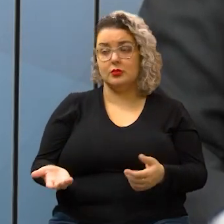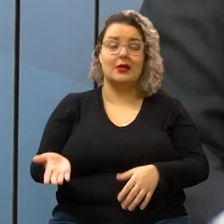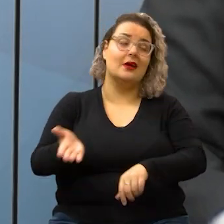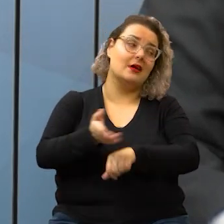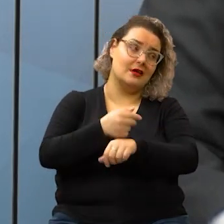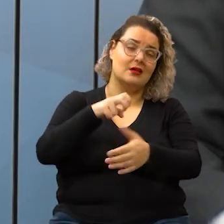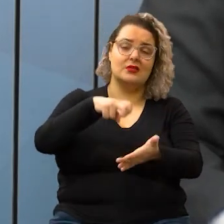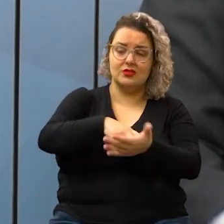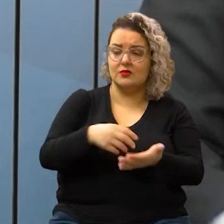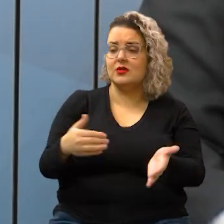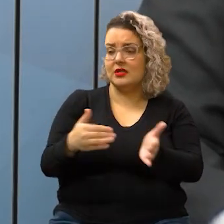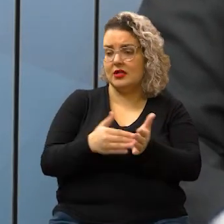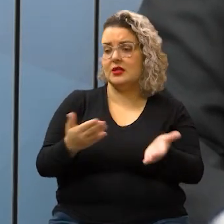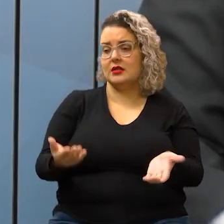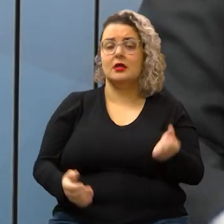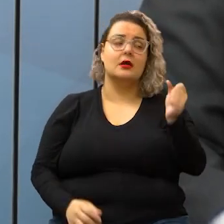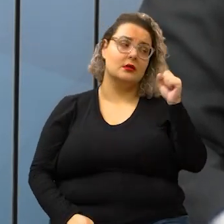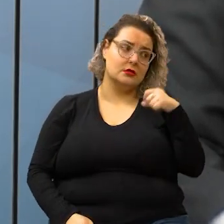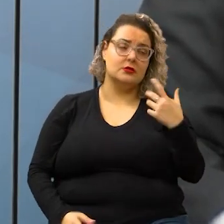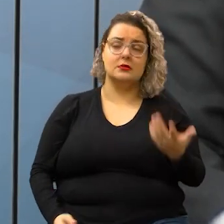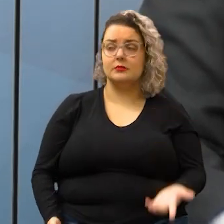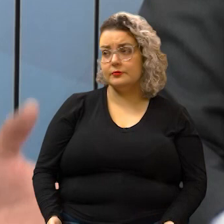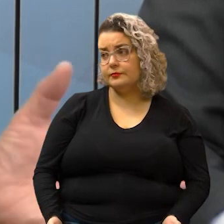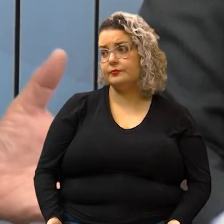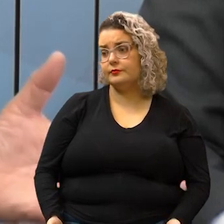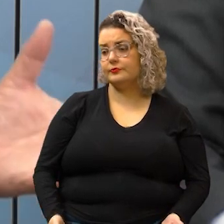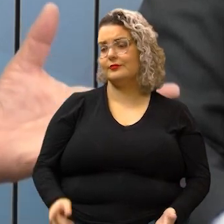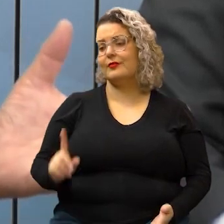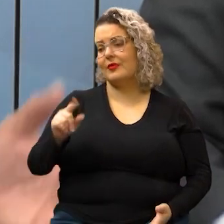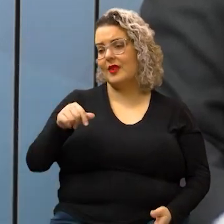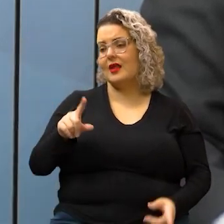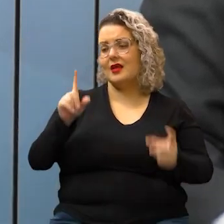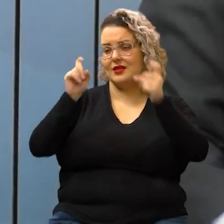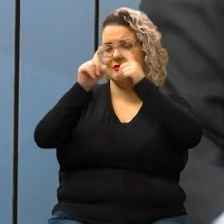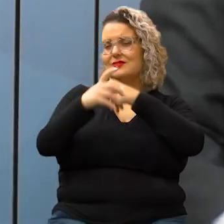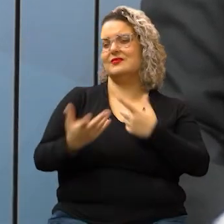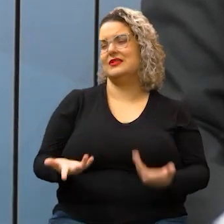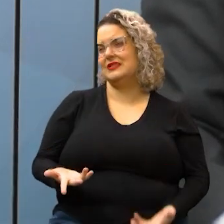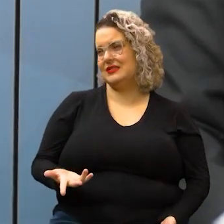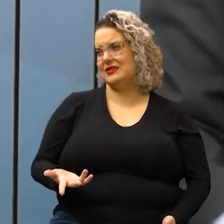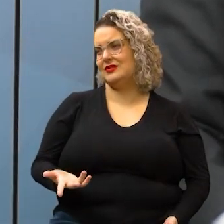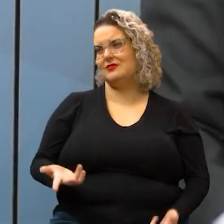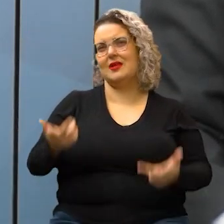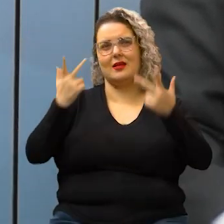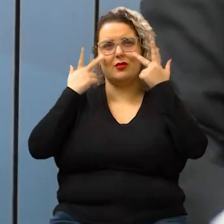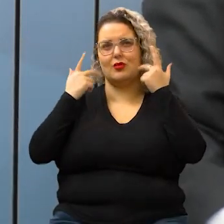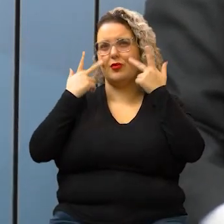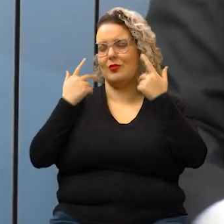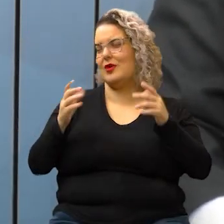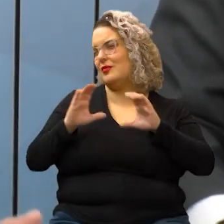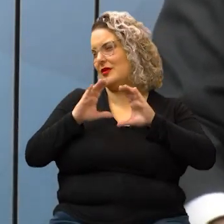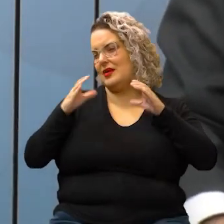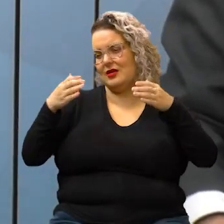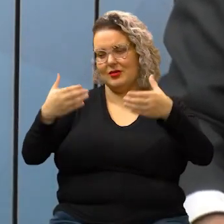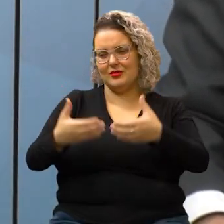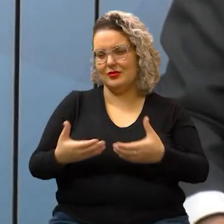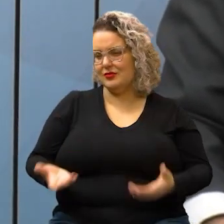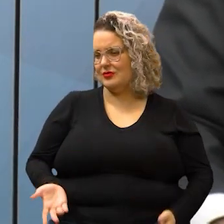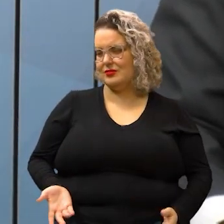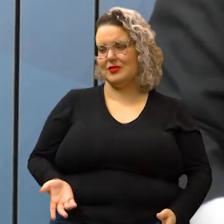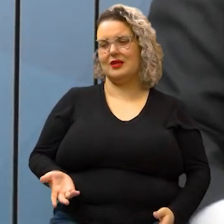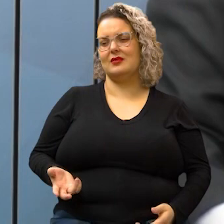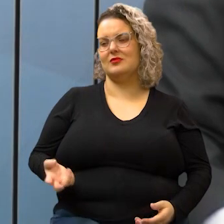punir até, Sim. né? E agora, é duro, faz parte da cultura do brasileiro. Se está calor, vamos tomar uma